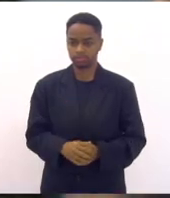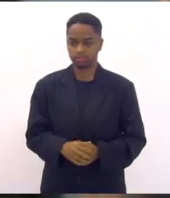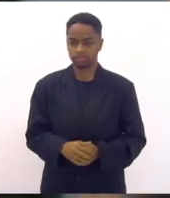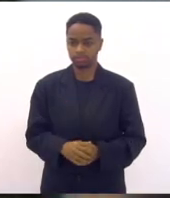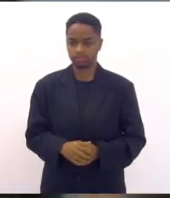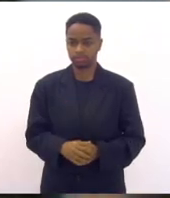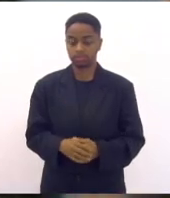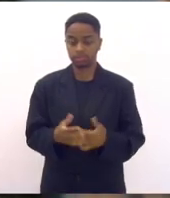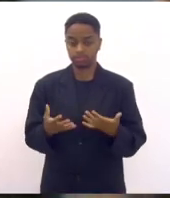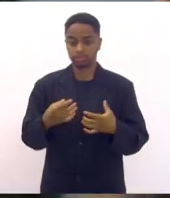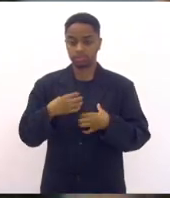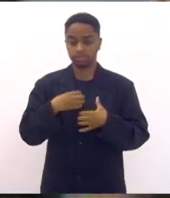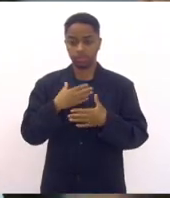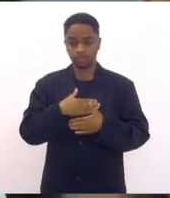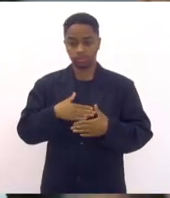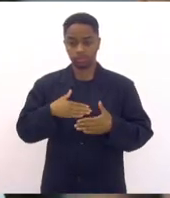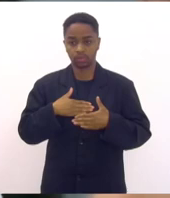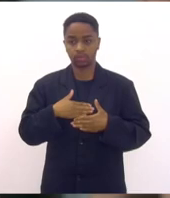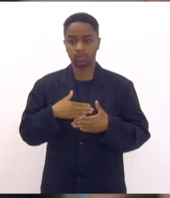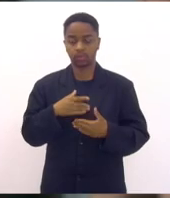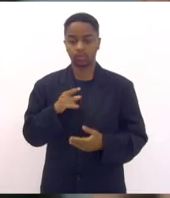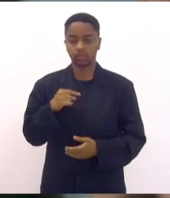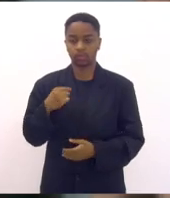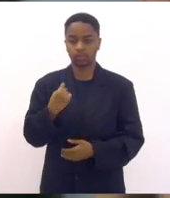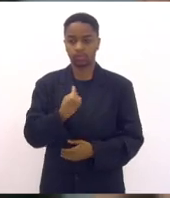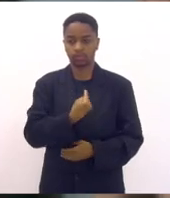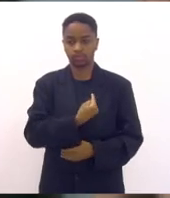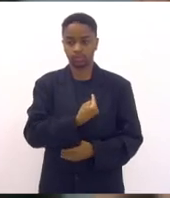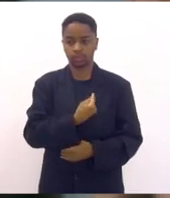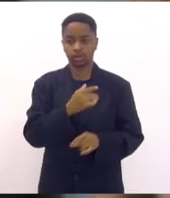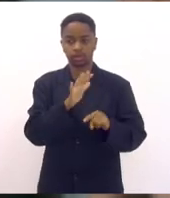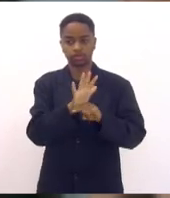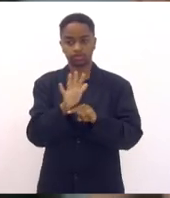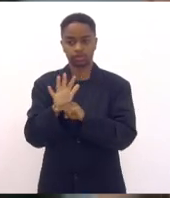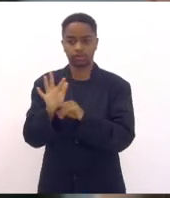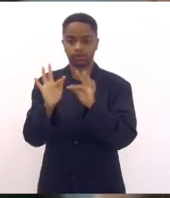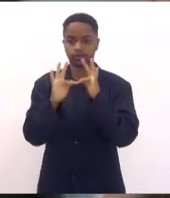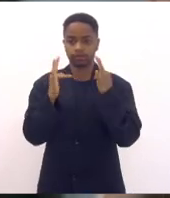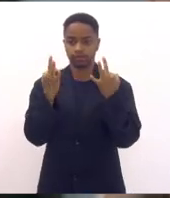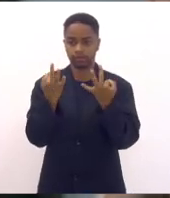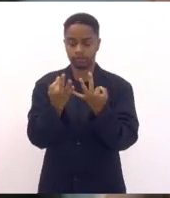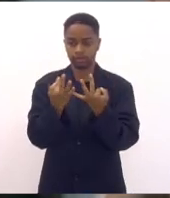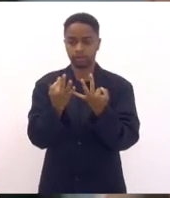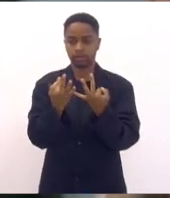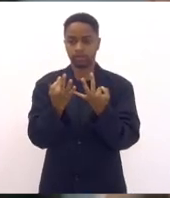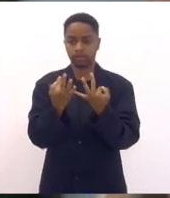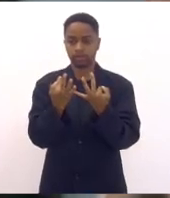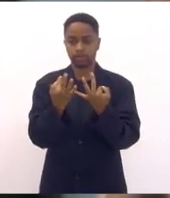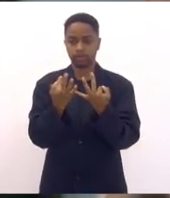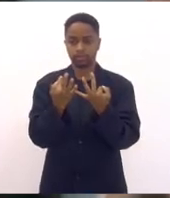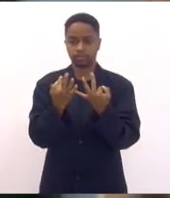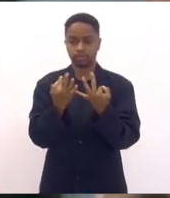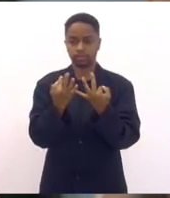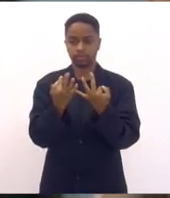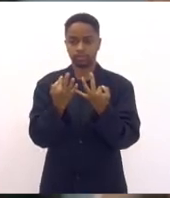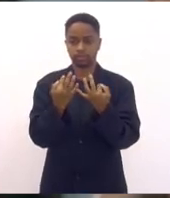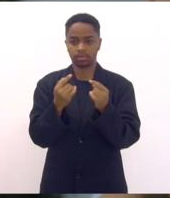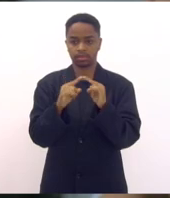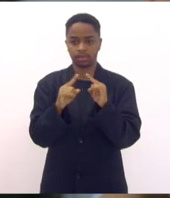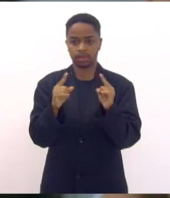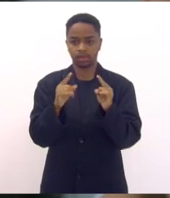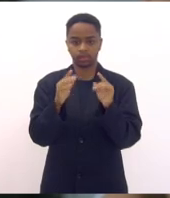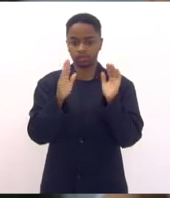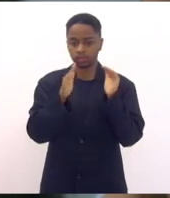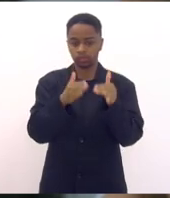essa nós ajudamos as famílias e as pessoas sem olhar